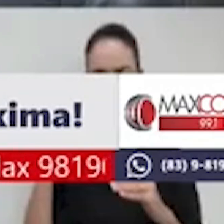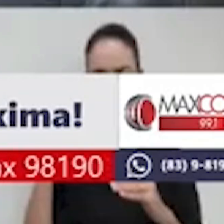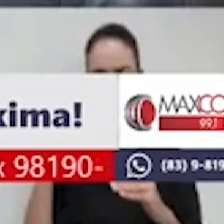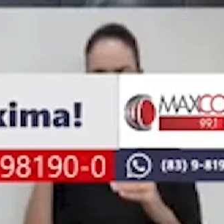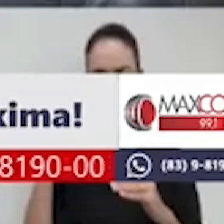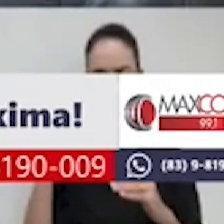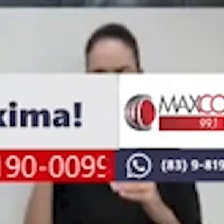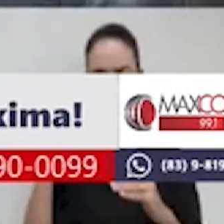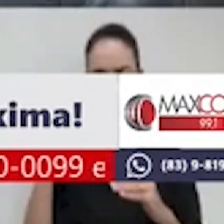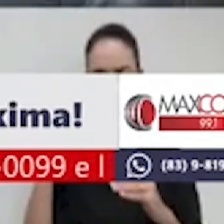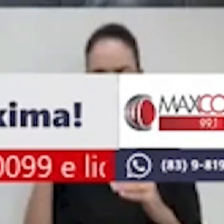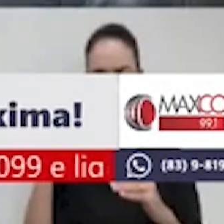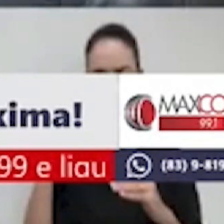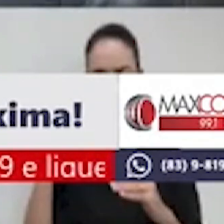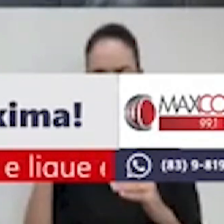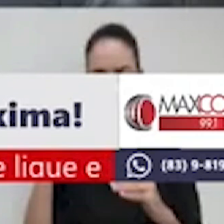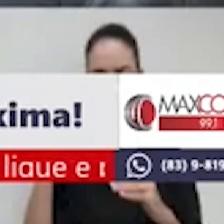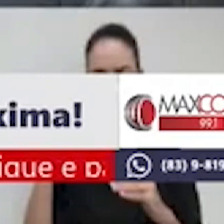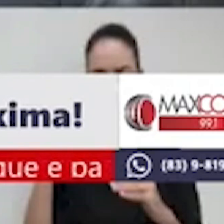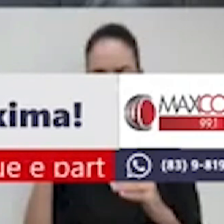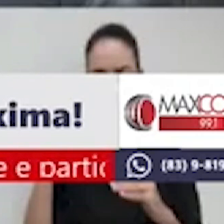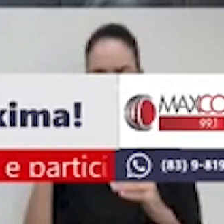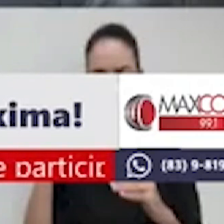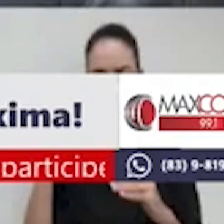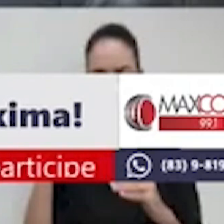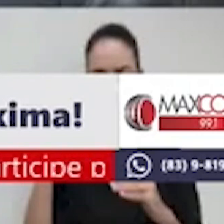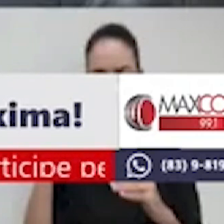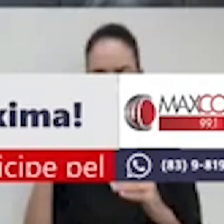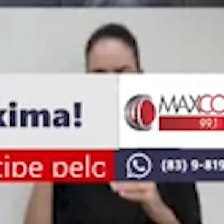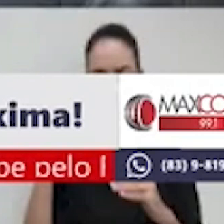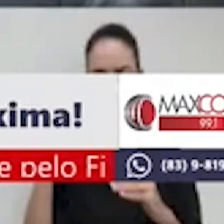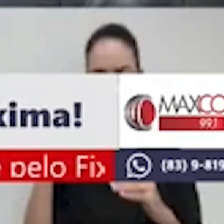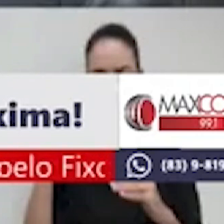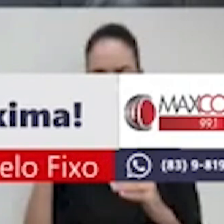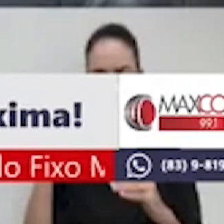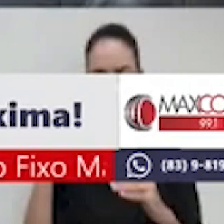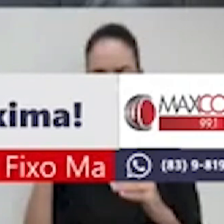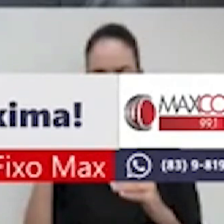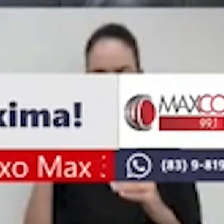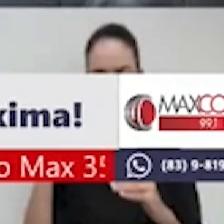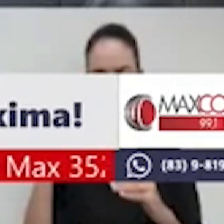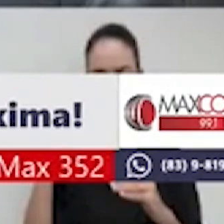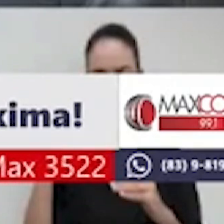colegas vereadores eu respeito Nunca na história de Souza foi pago